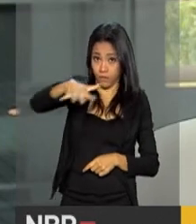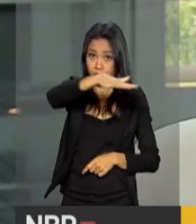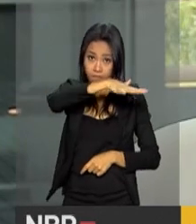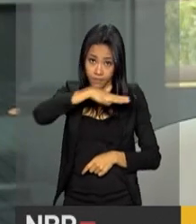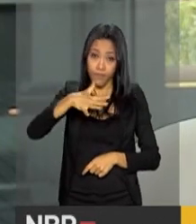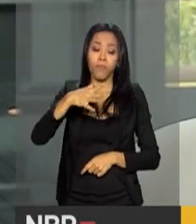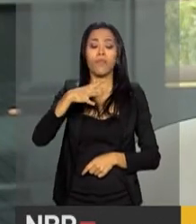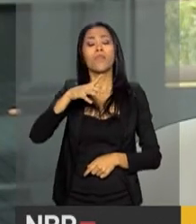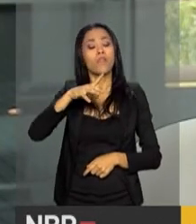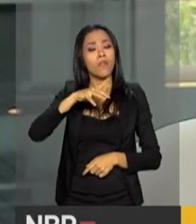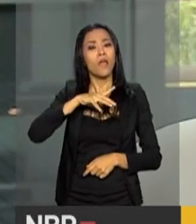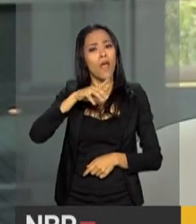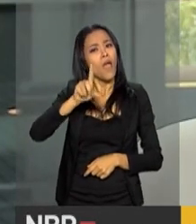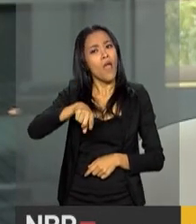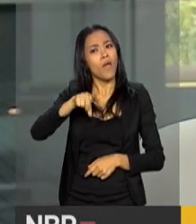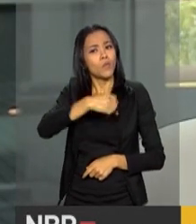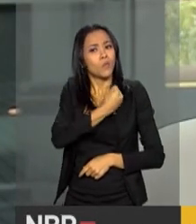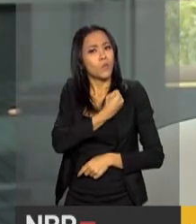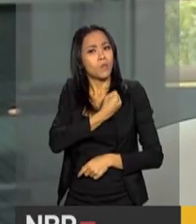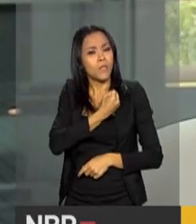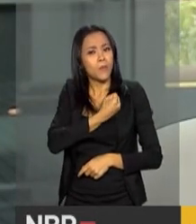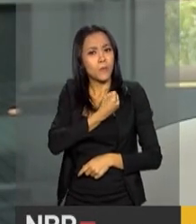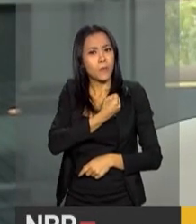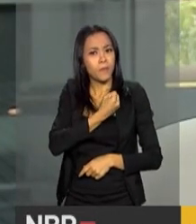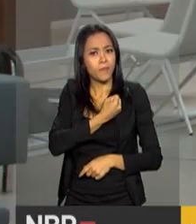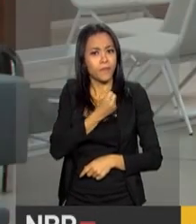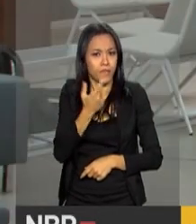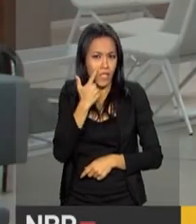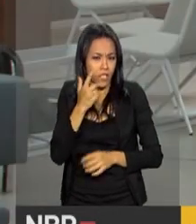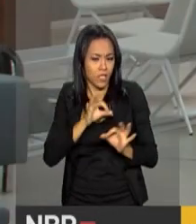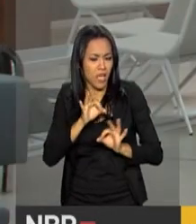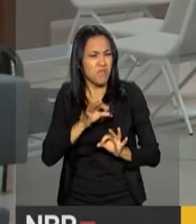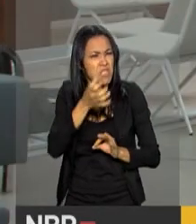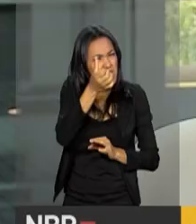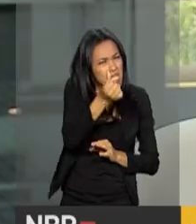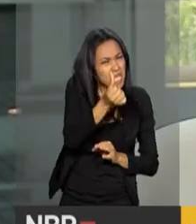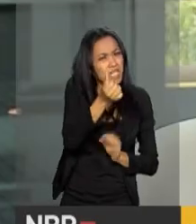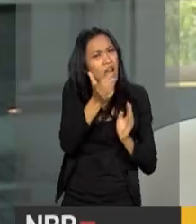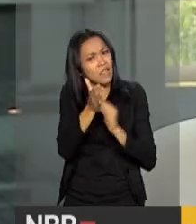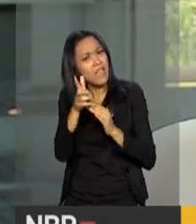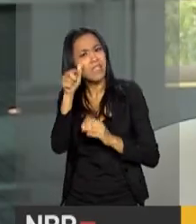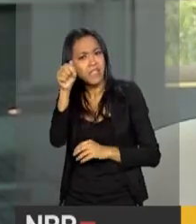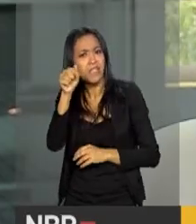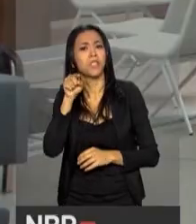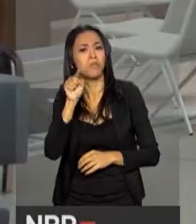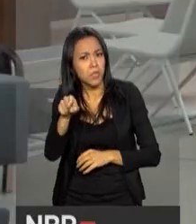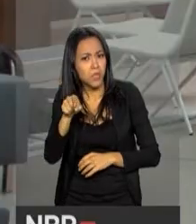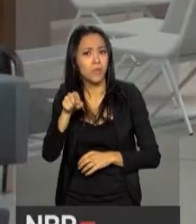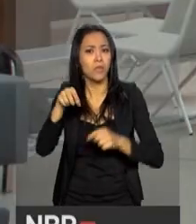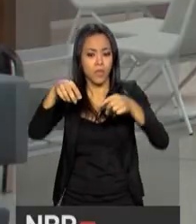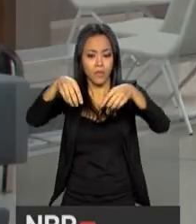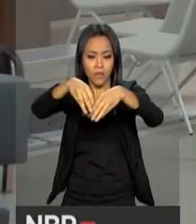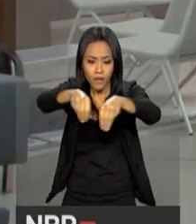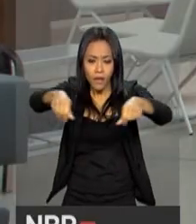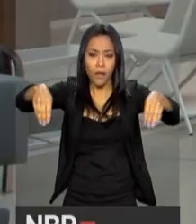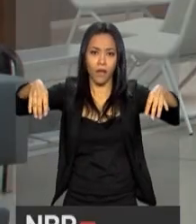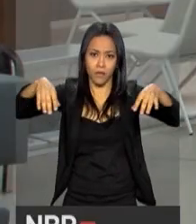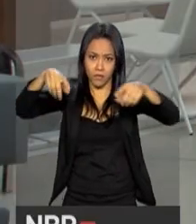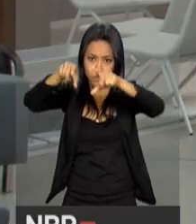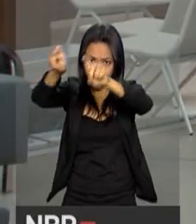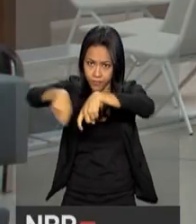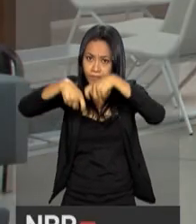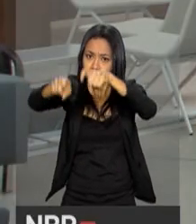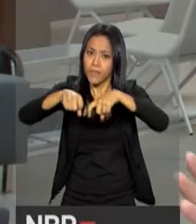nós estimamos esse é o número ps 1 um dado preliminar 6 mil a 7 mil propriedades então pra ficar claro o